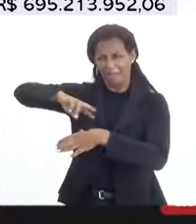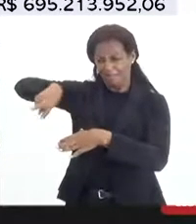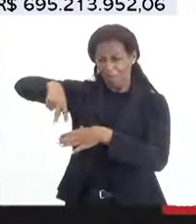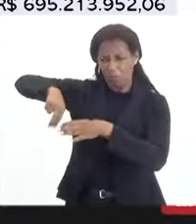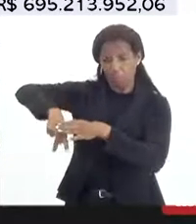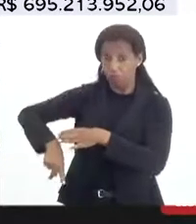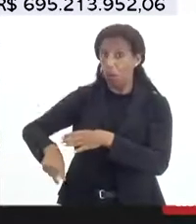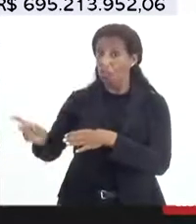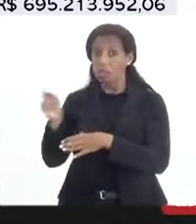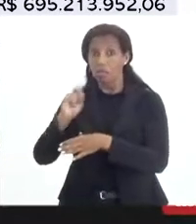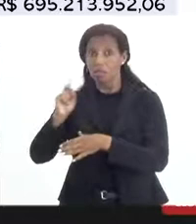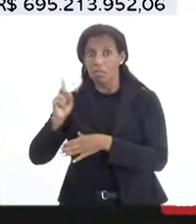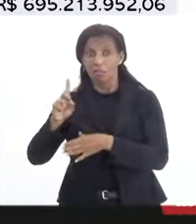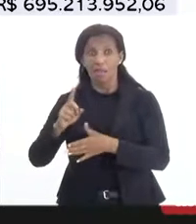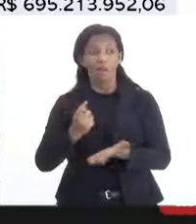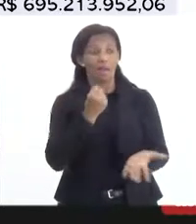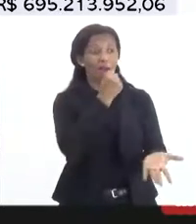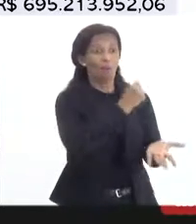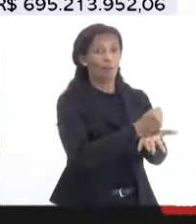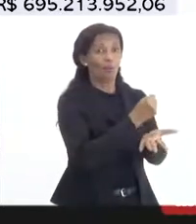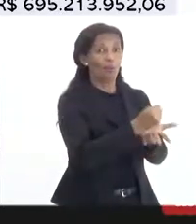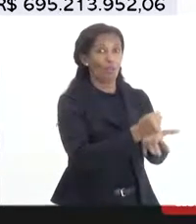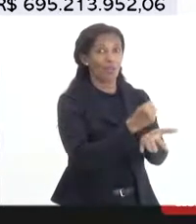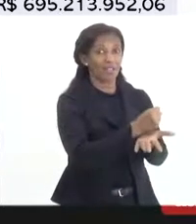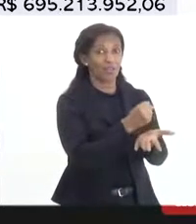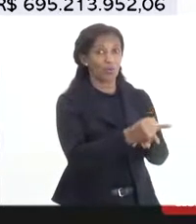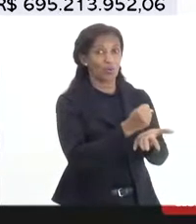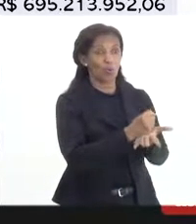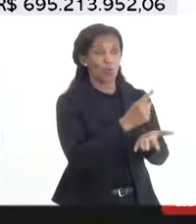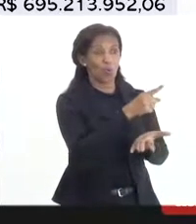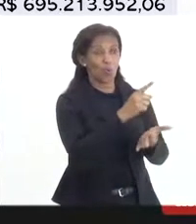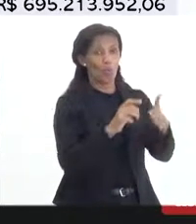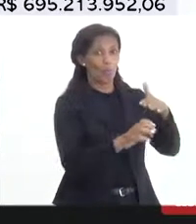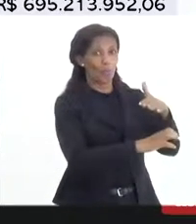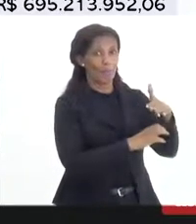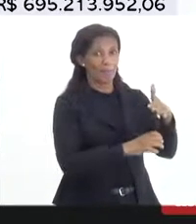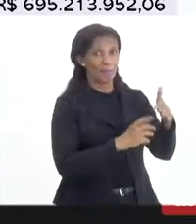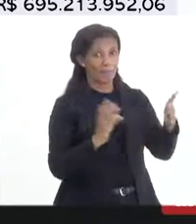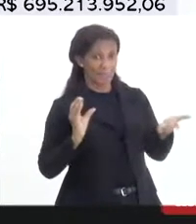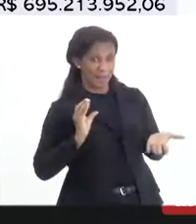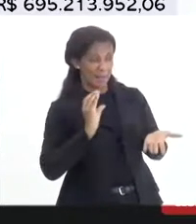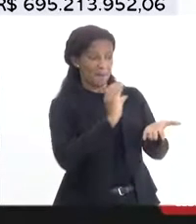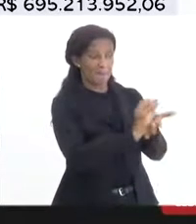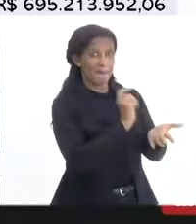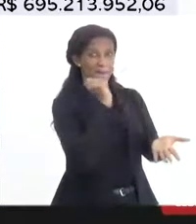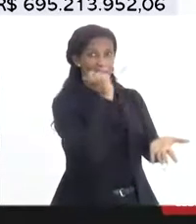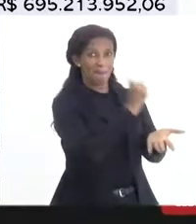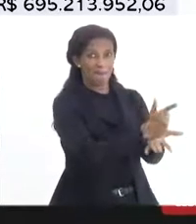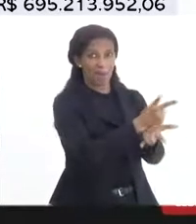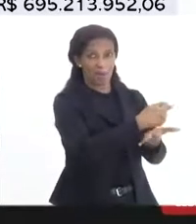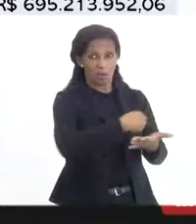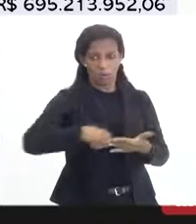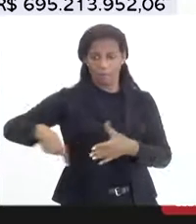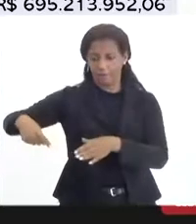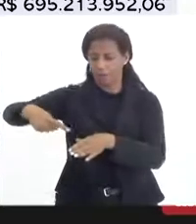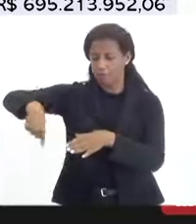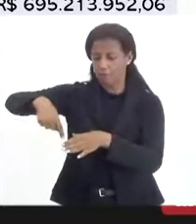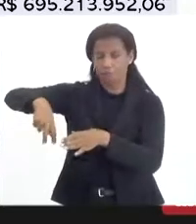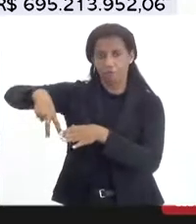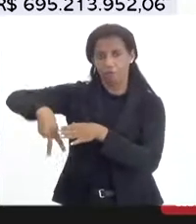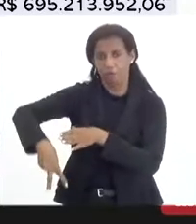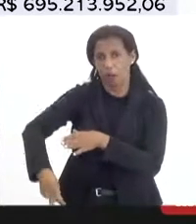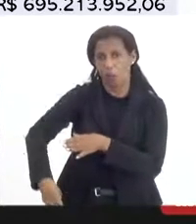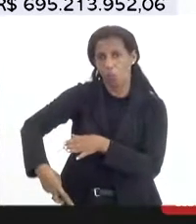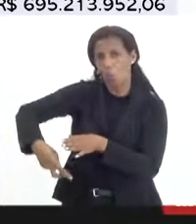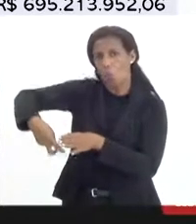ela contratou uma prestadora de serviço que recebeu o fluido de perfuração, comprou o fluido de perfuração, ou seja, nós não estamos discutindo